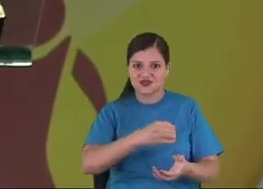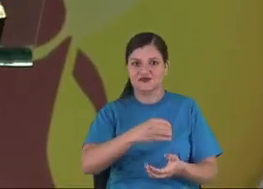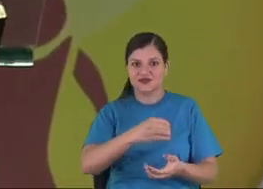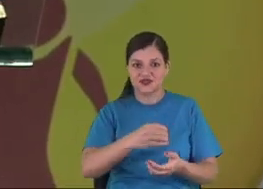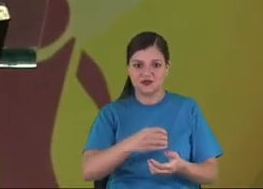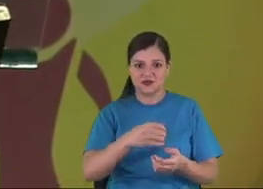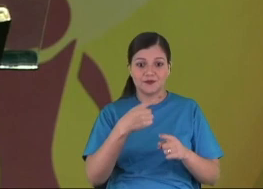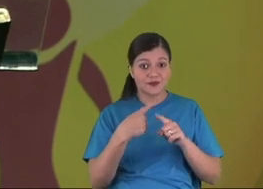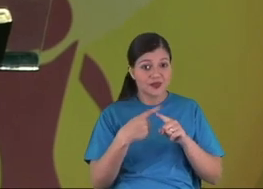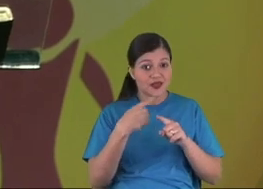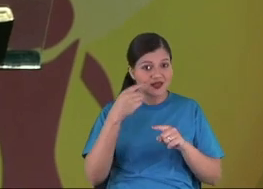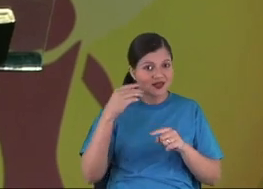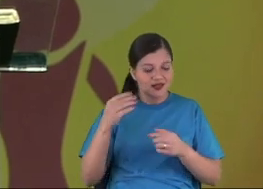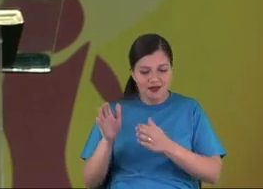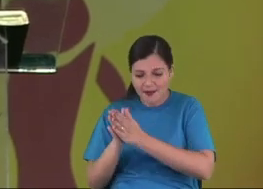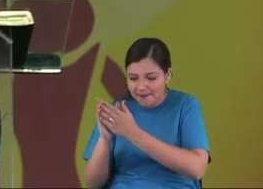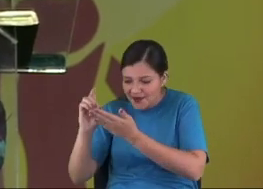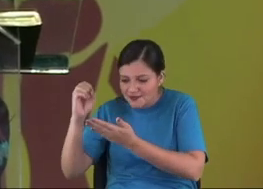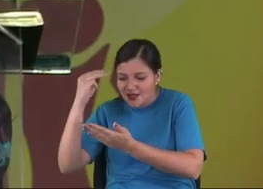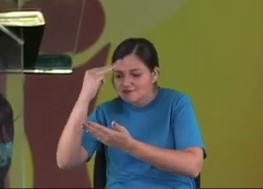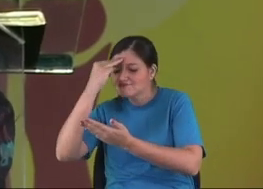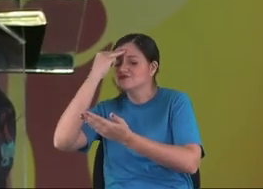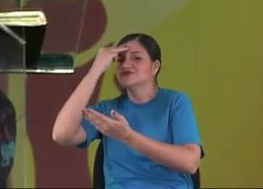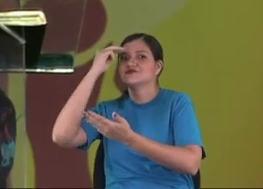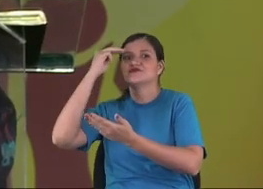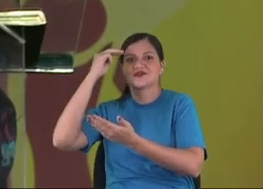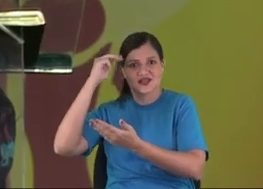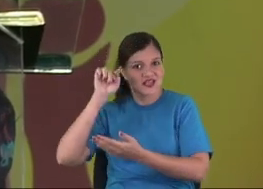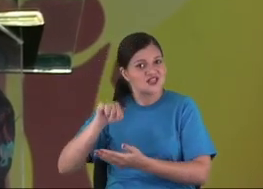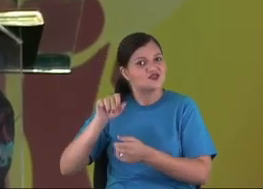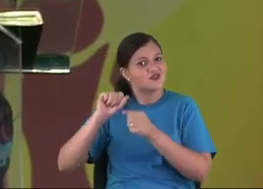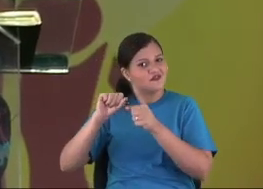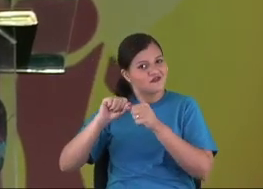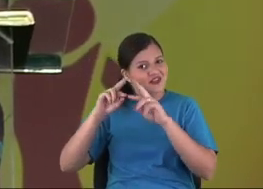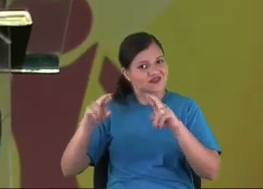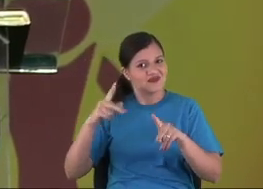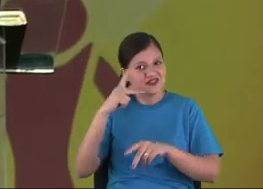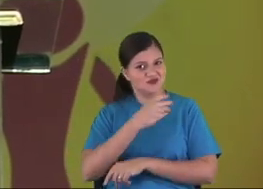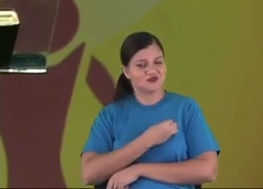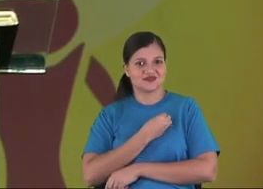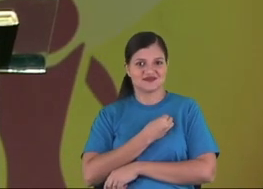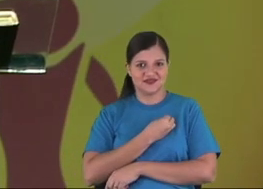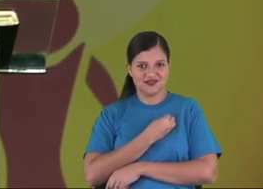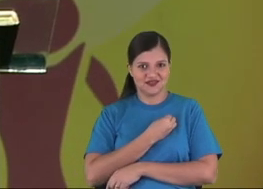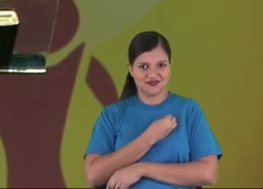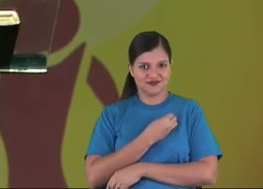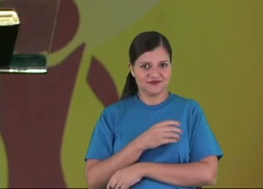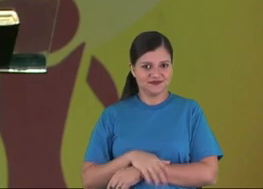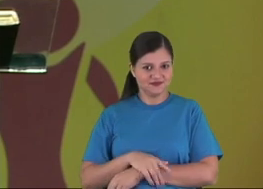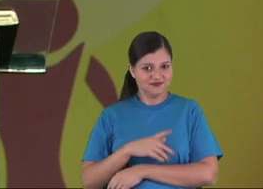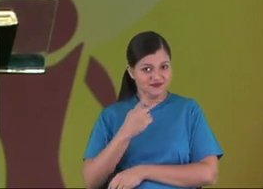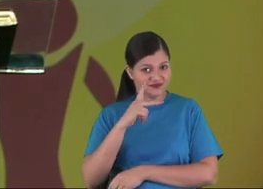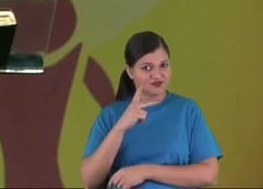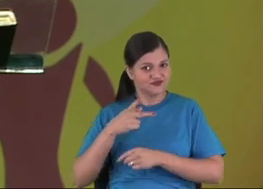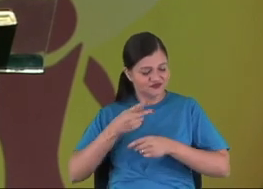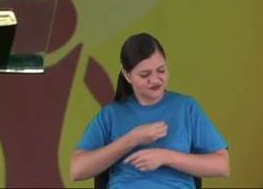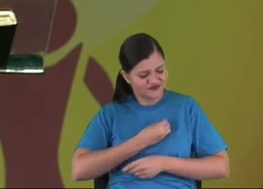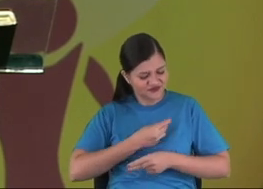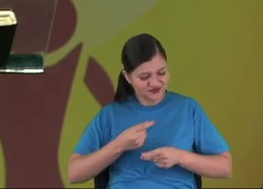por colocar essa palavra em suas vidas. Isso fará uma diferença em suas vidas e nas suas